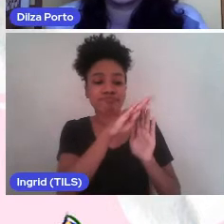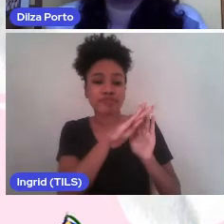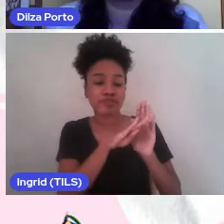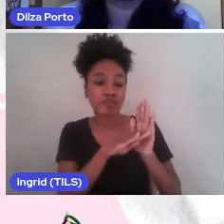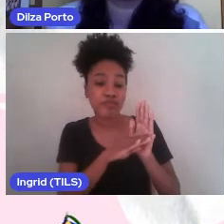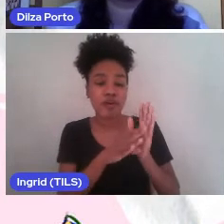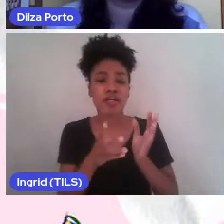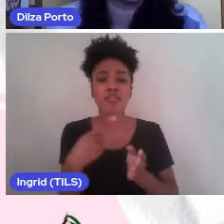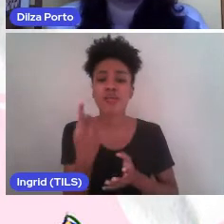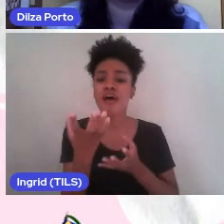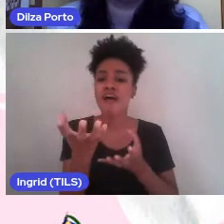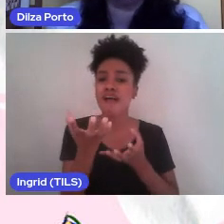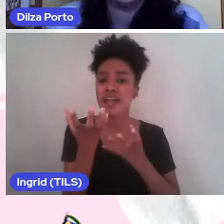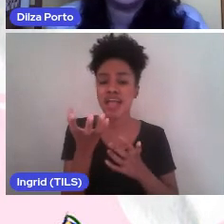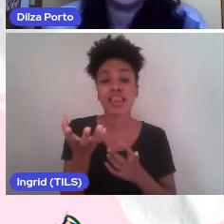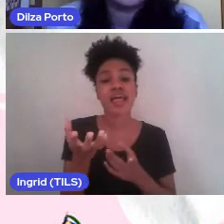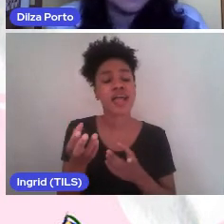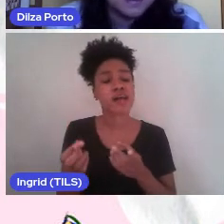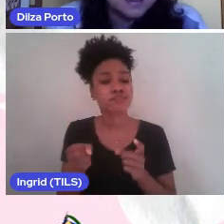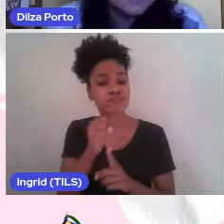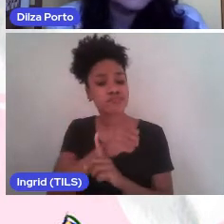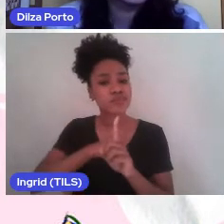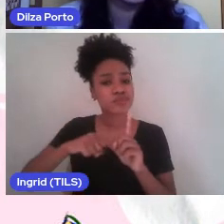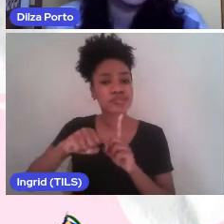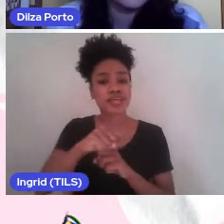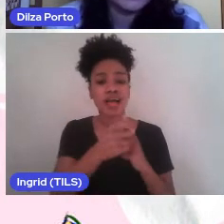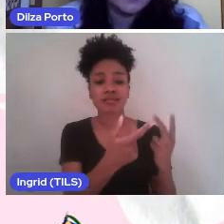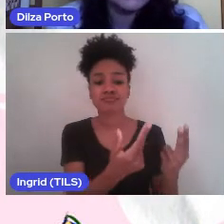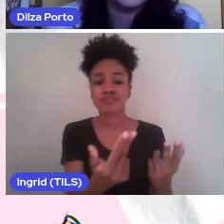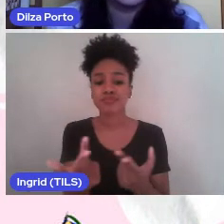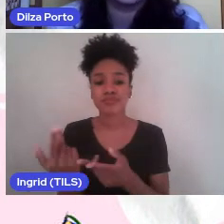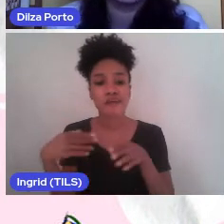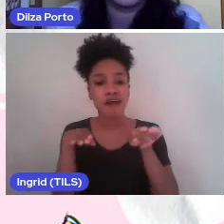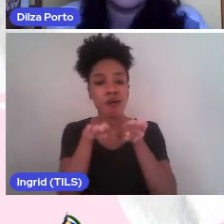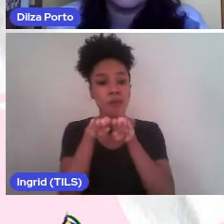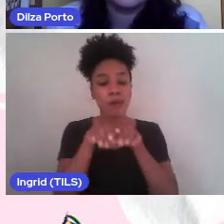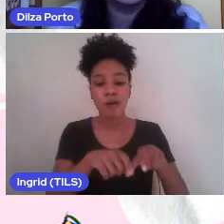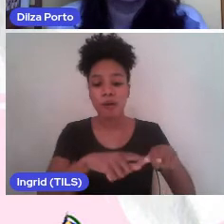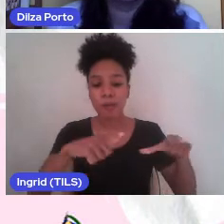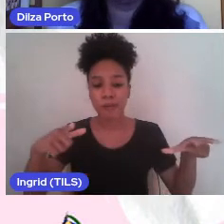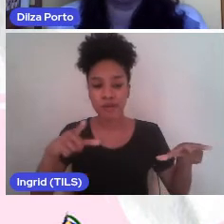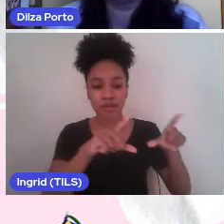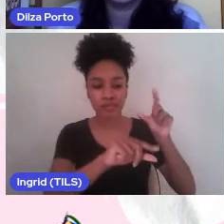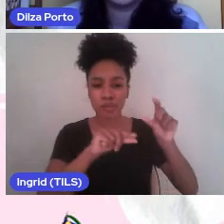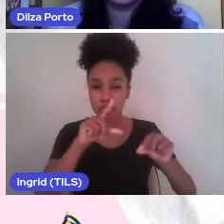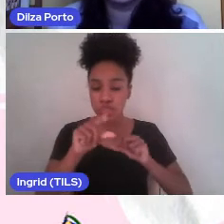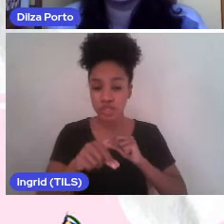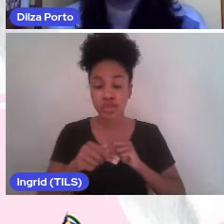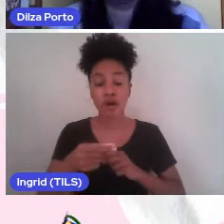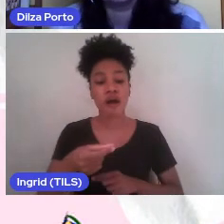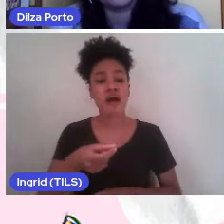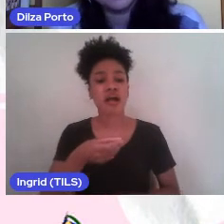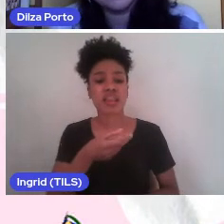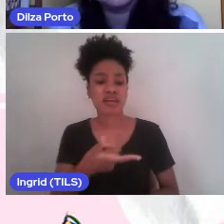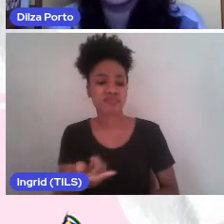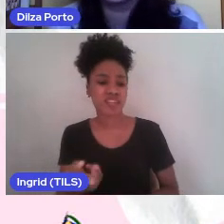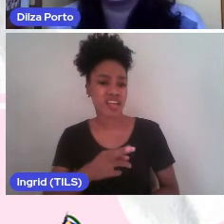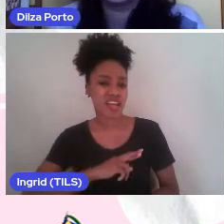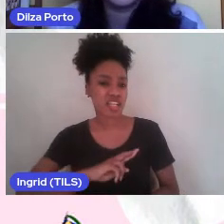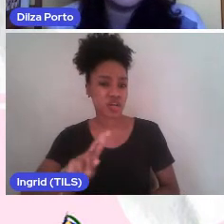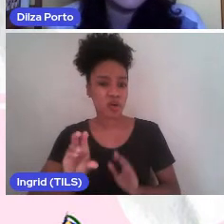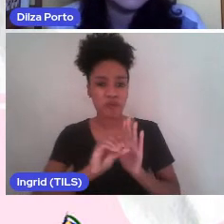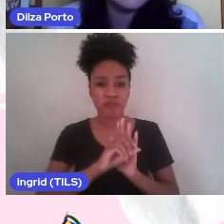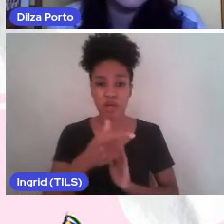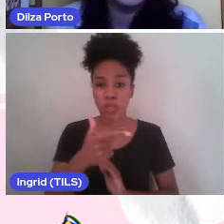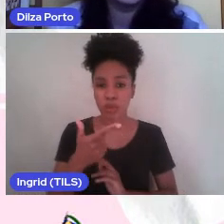construção de uma sociedade igualitária, democrática, laica, inclusiva, não violenta,